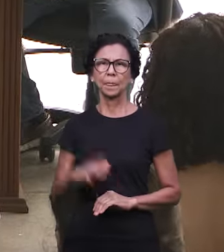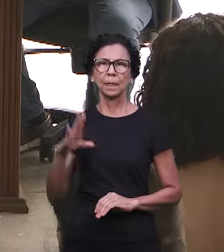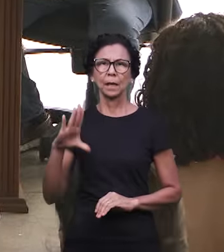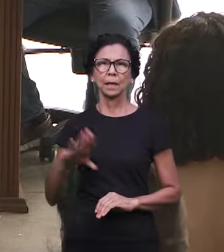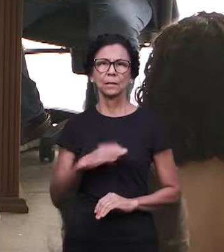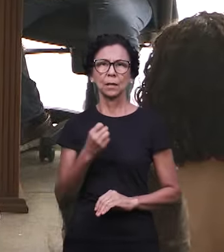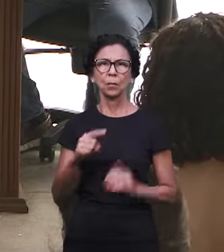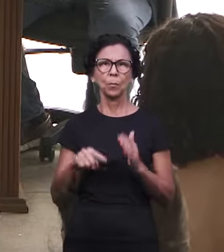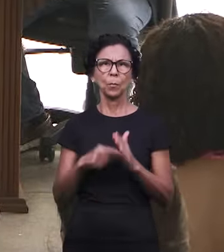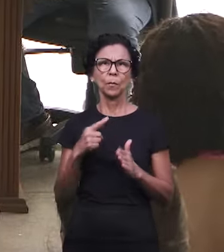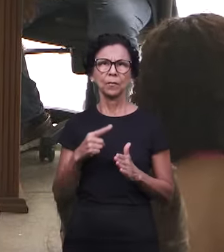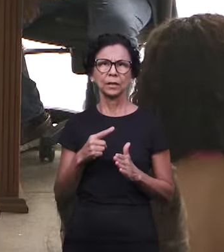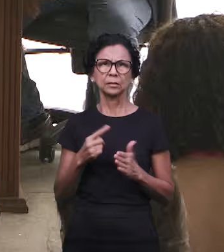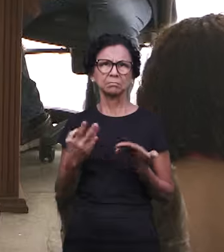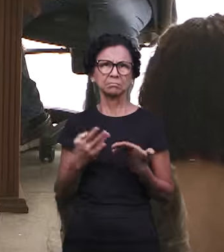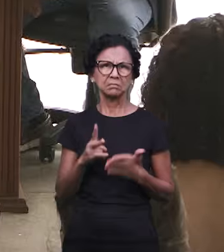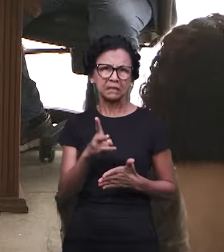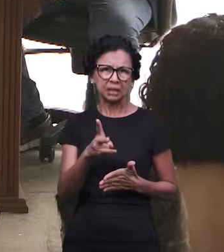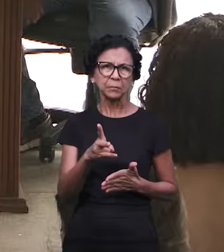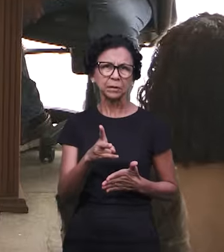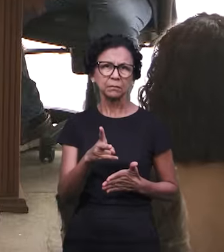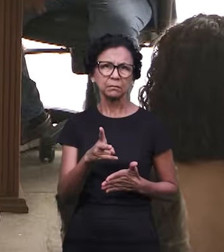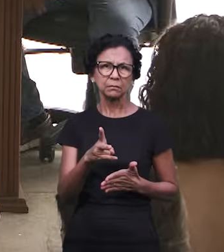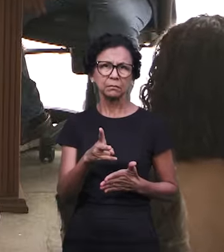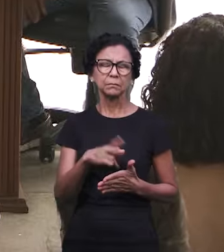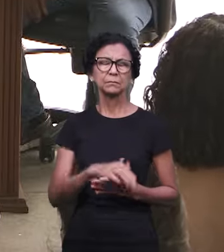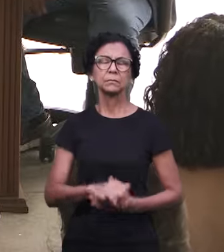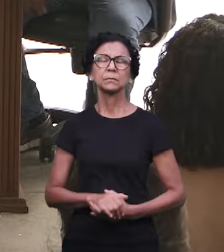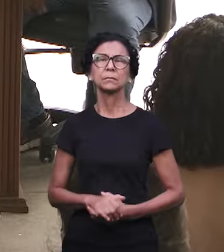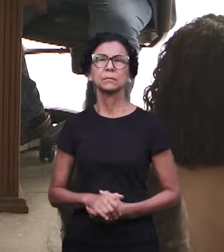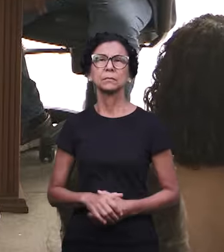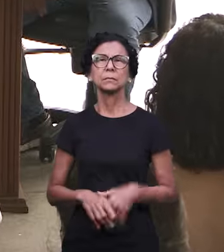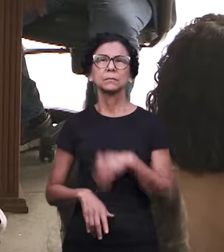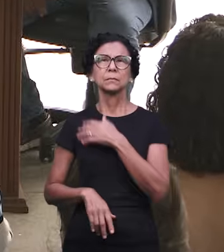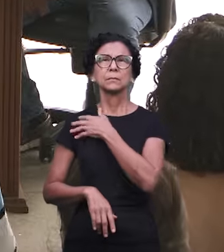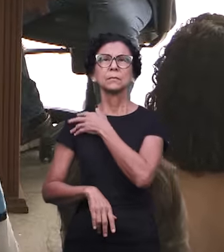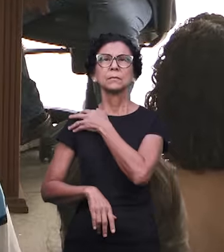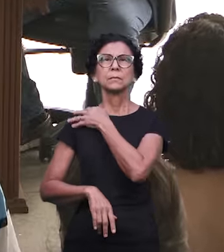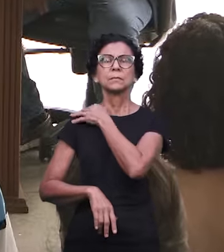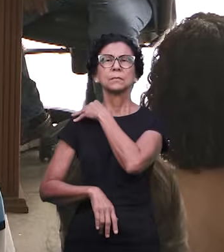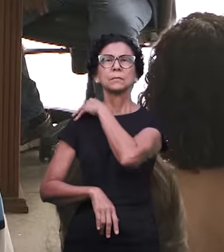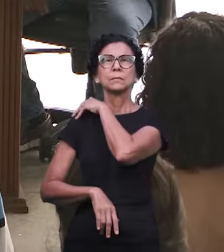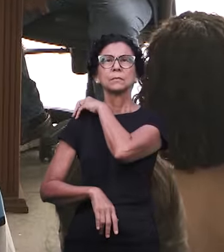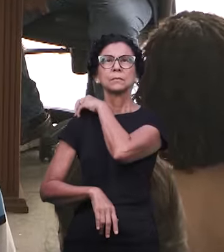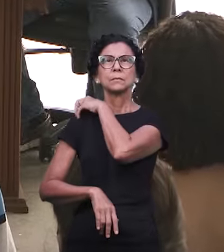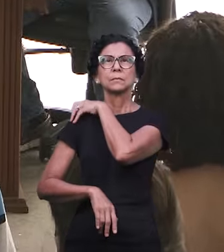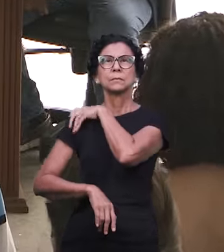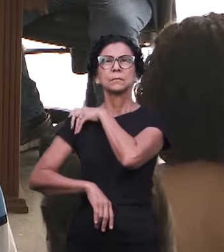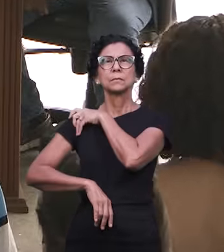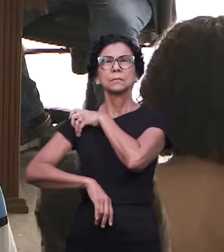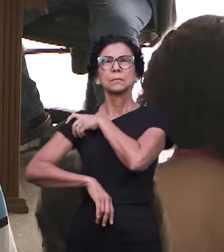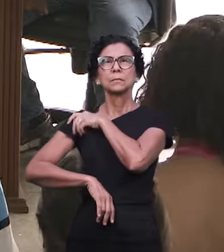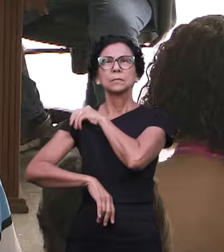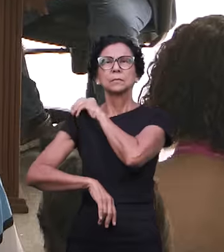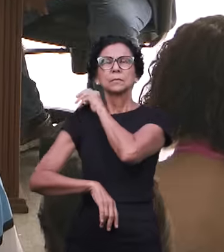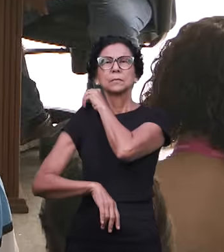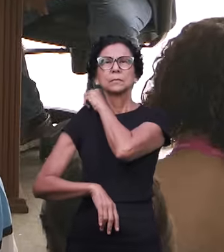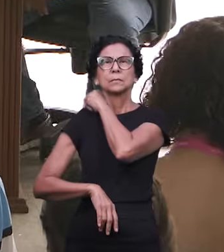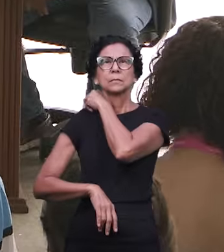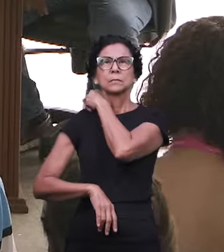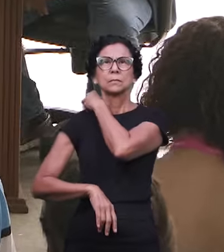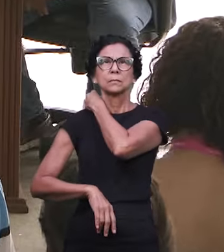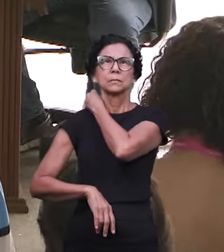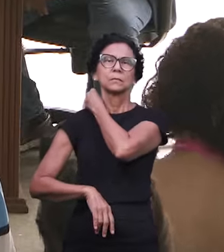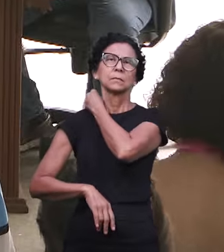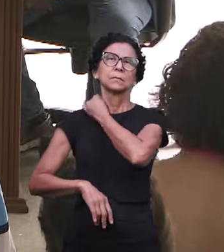salvo para sempre? Vamos ver agora alguns textos da palavra do Senhor que vão mostrar a questão de valorizar